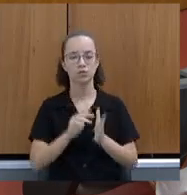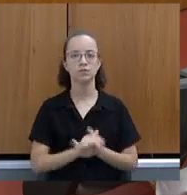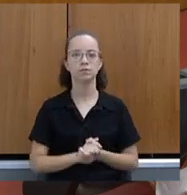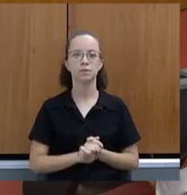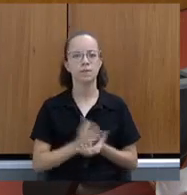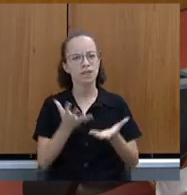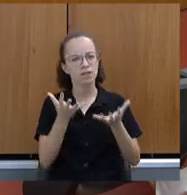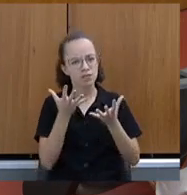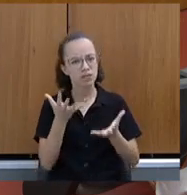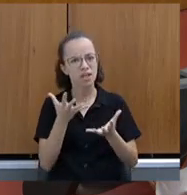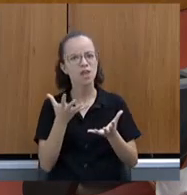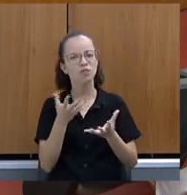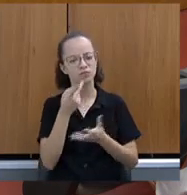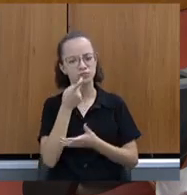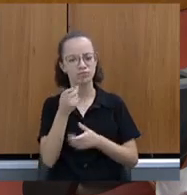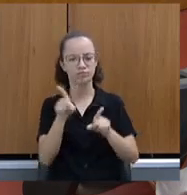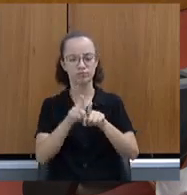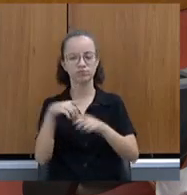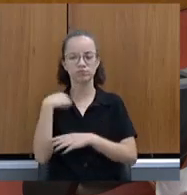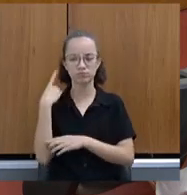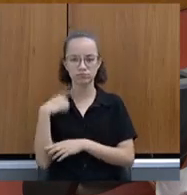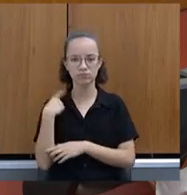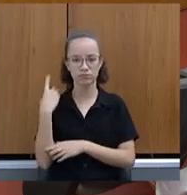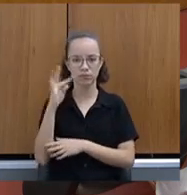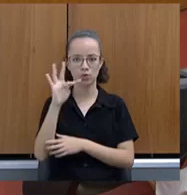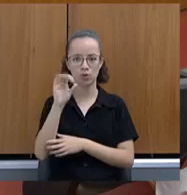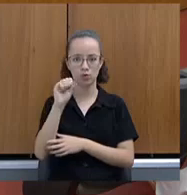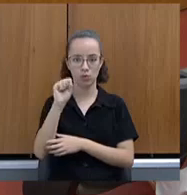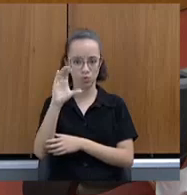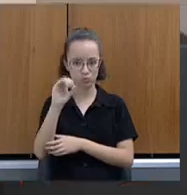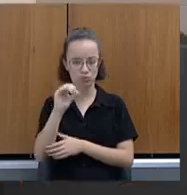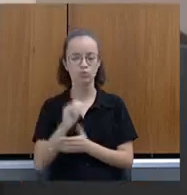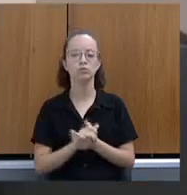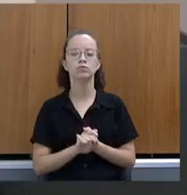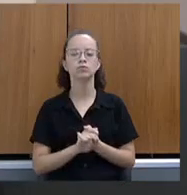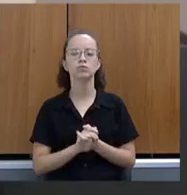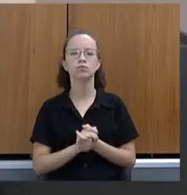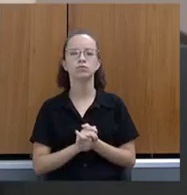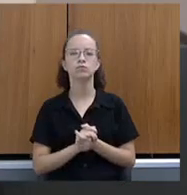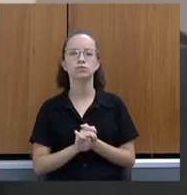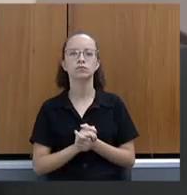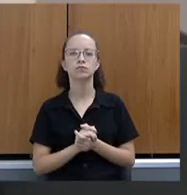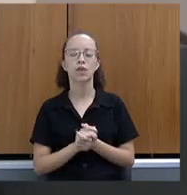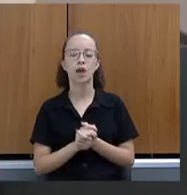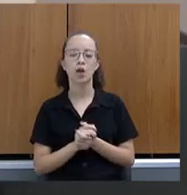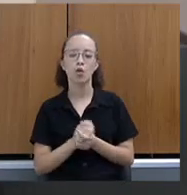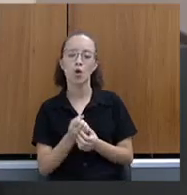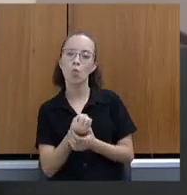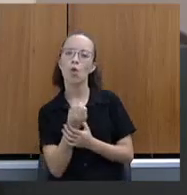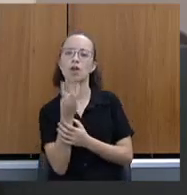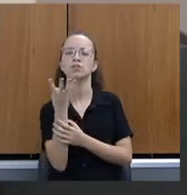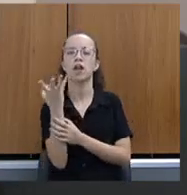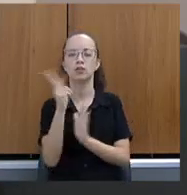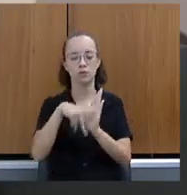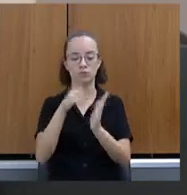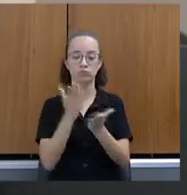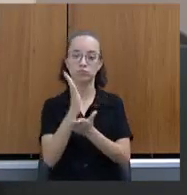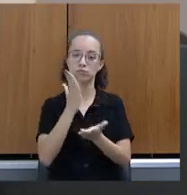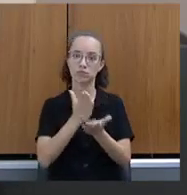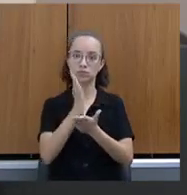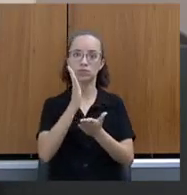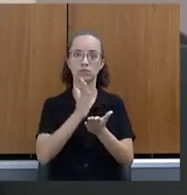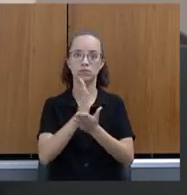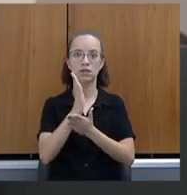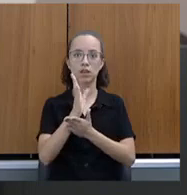e eu quero fazer uma ressalva Deputado Bosco é que o volume de projetos aprovados ele não corresponde com